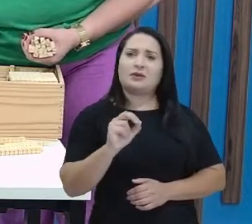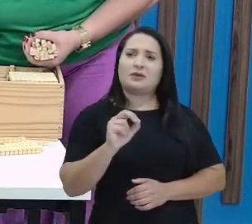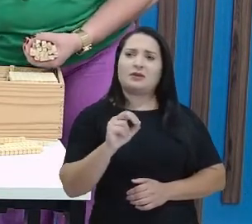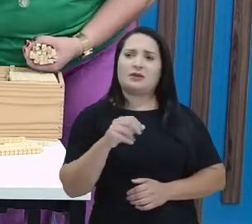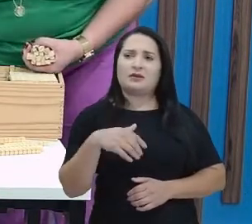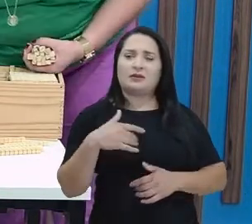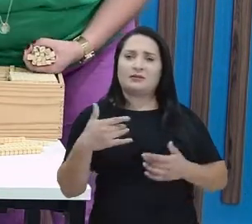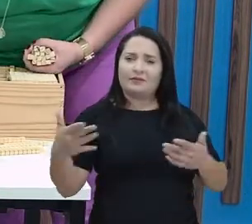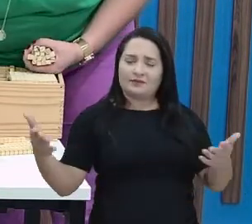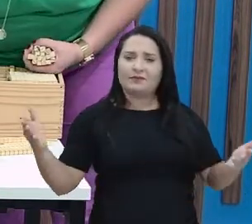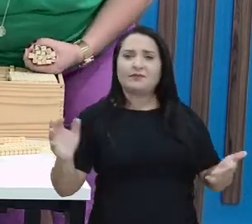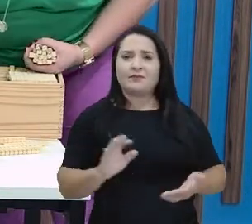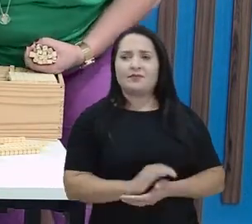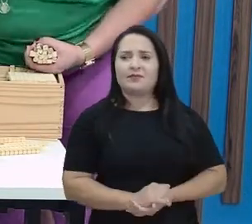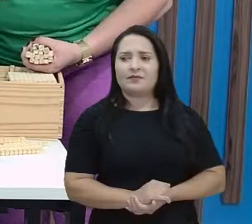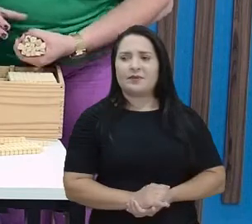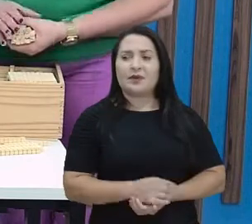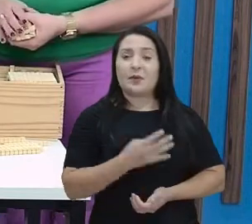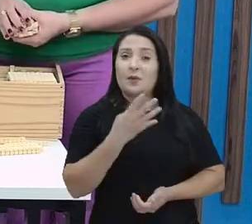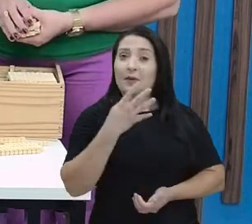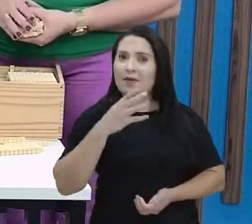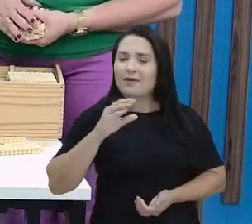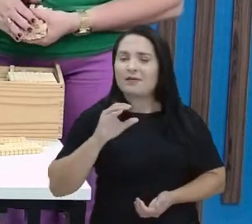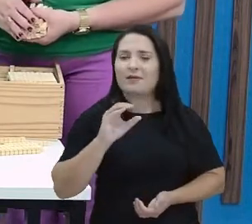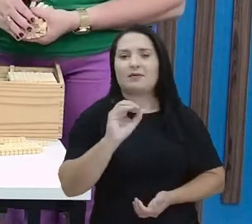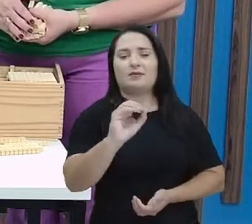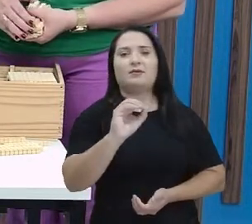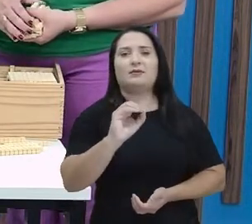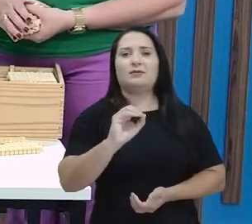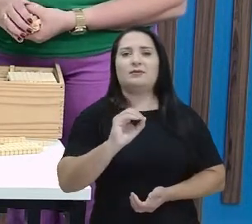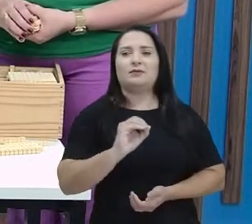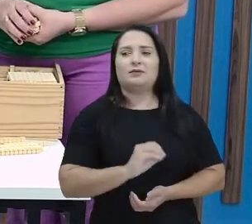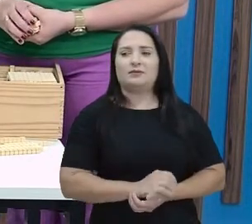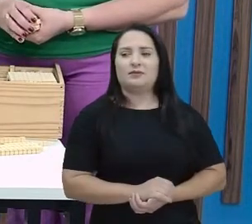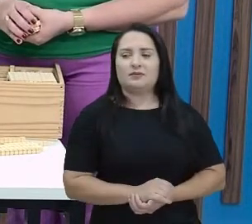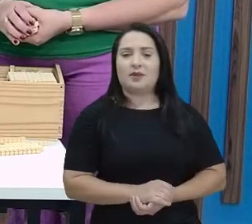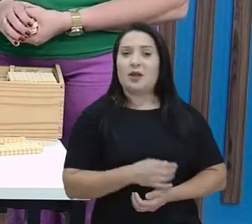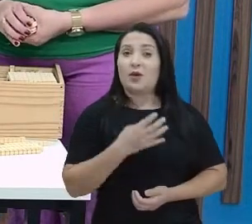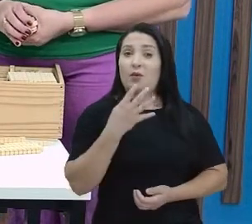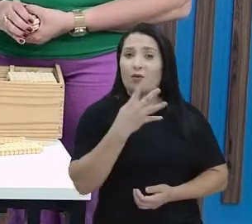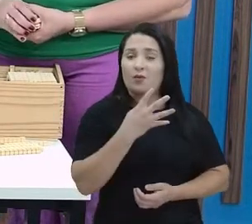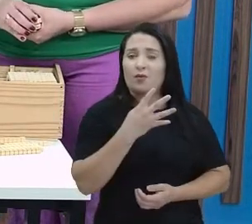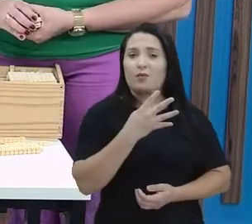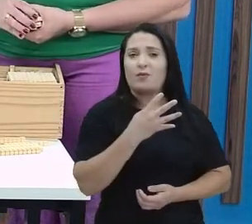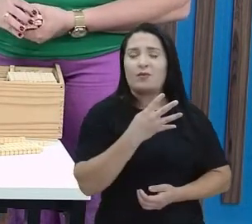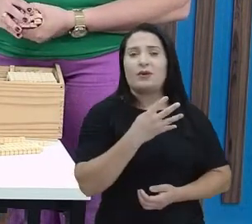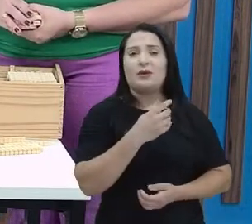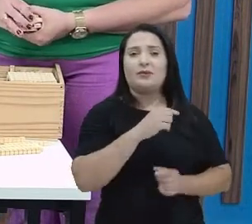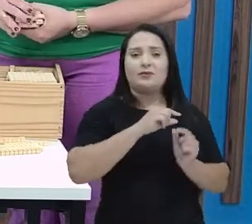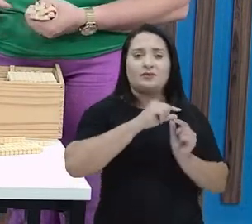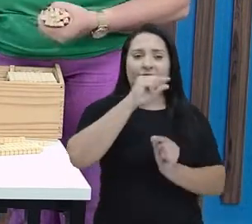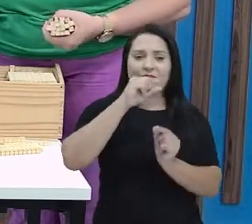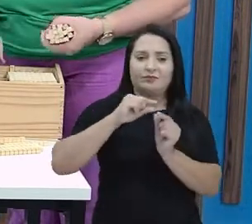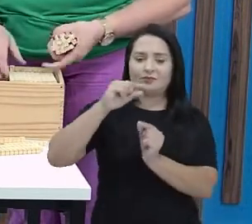10, 20, 30, 40, 50. Olha aí. Olha aí. 40. 4 dezenas. E